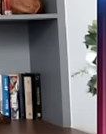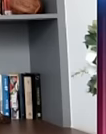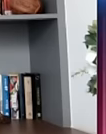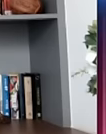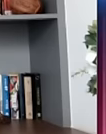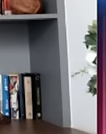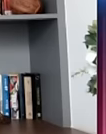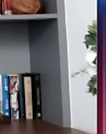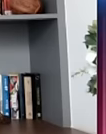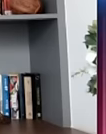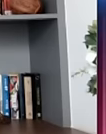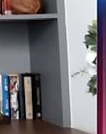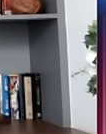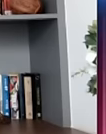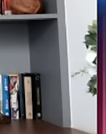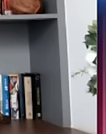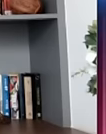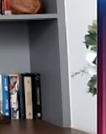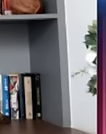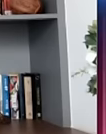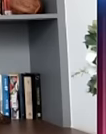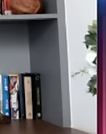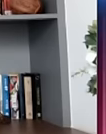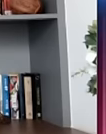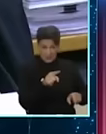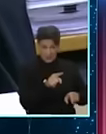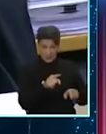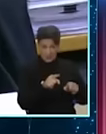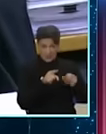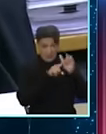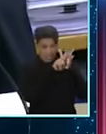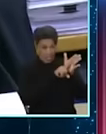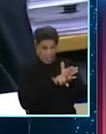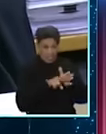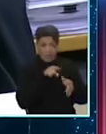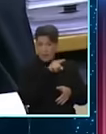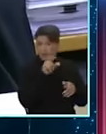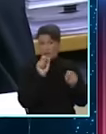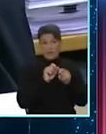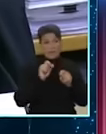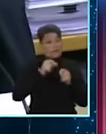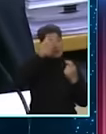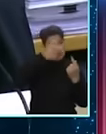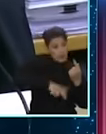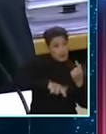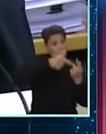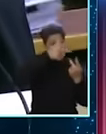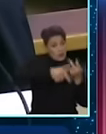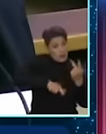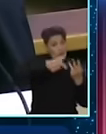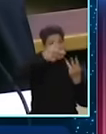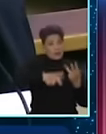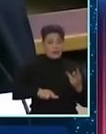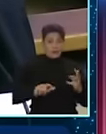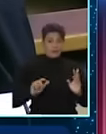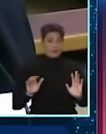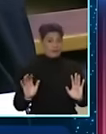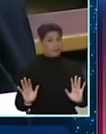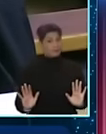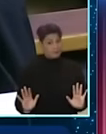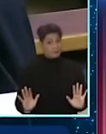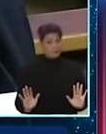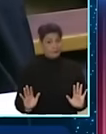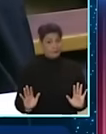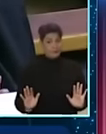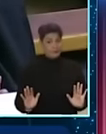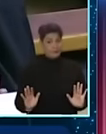faz uma obstrução de fato são coisas que geram efeito Afinal de contas vocês numa Harmonia entre os poderes o que está acontecendo